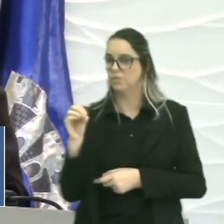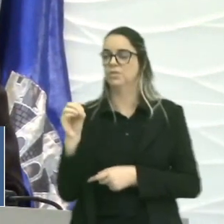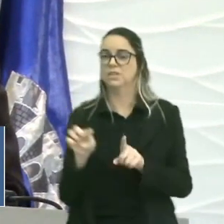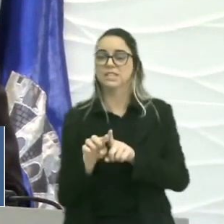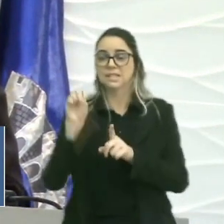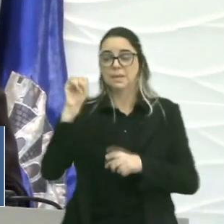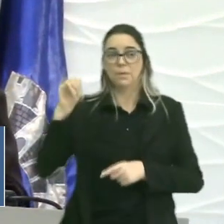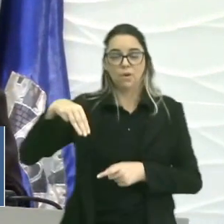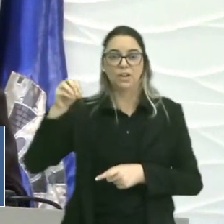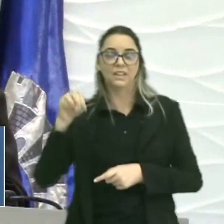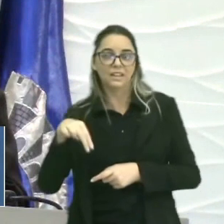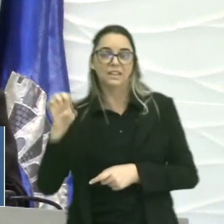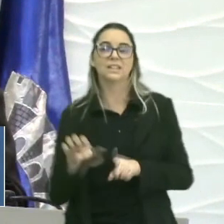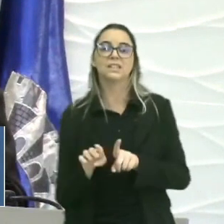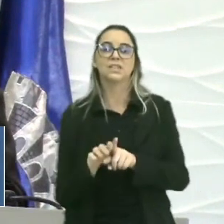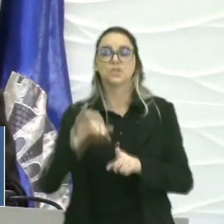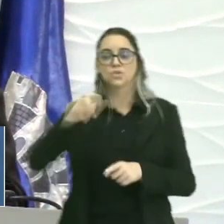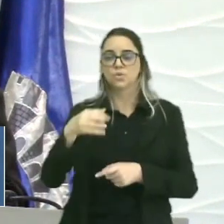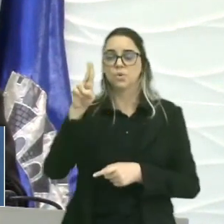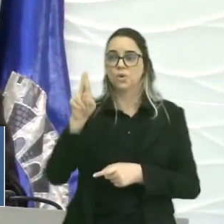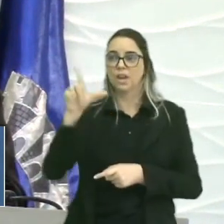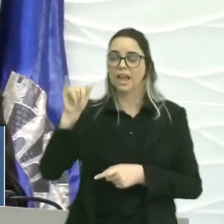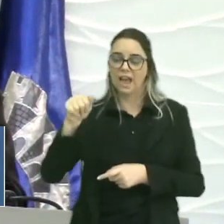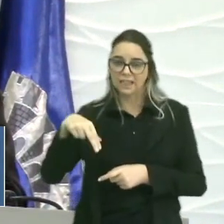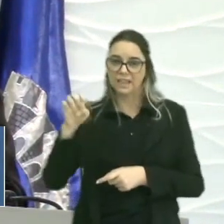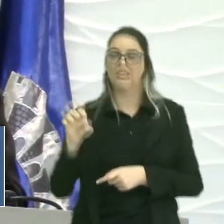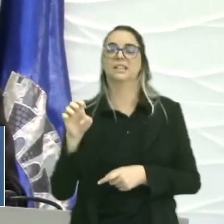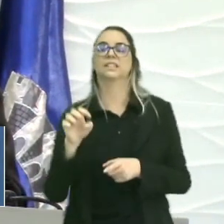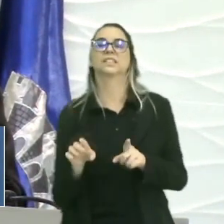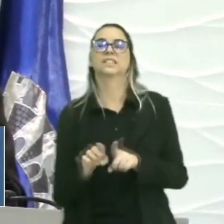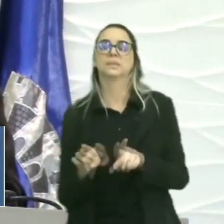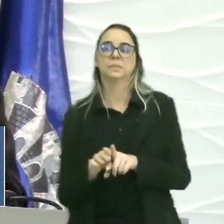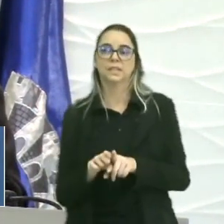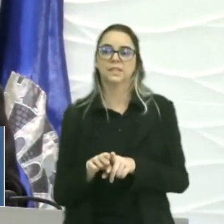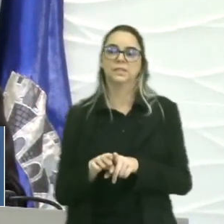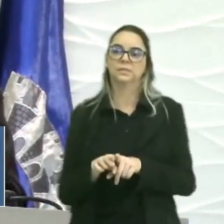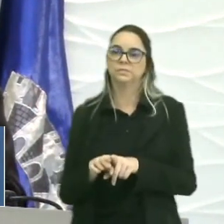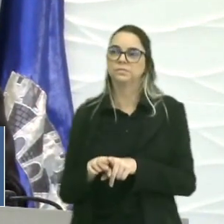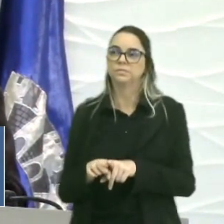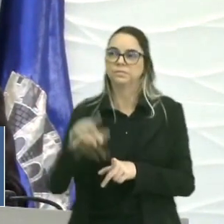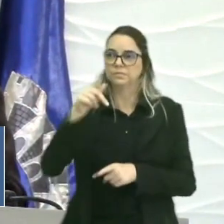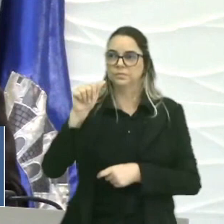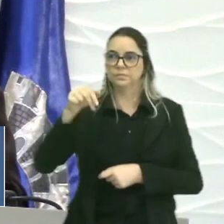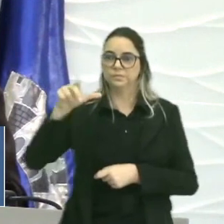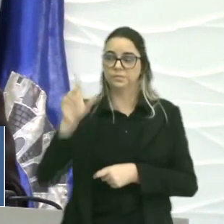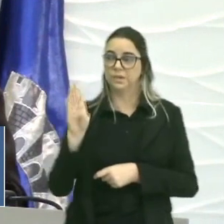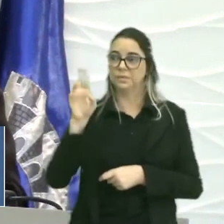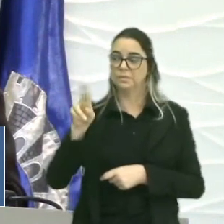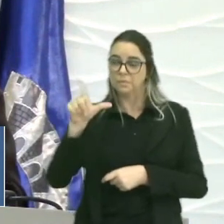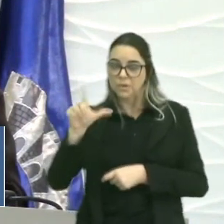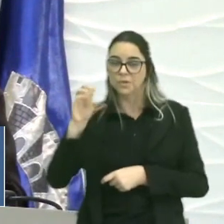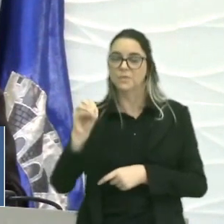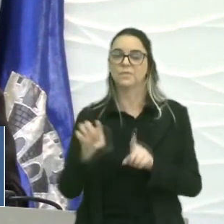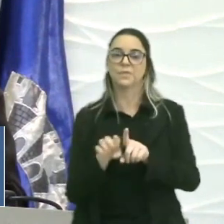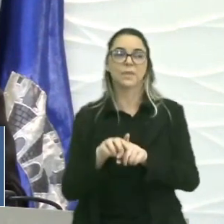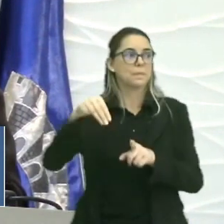Assunção, doutora Juliana Veloso, filha de Simone e Edson, professores, Pablo Leonardo, Micael,